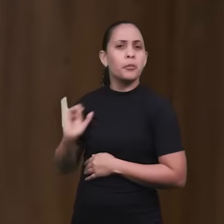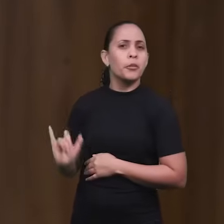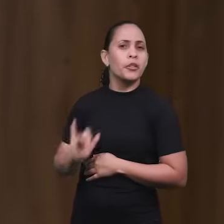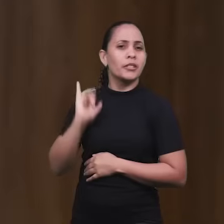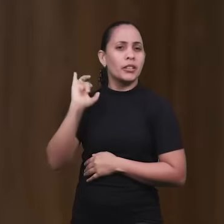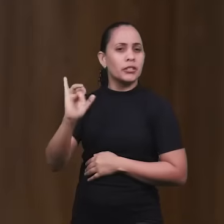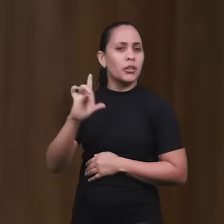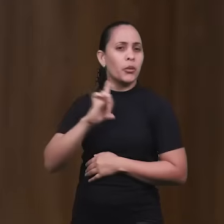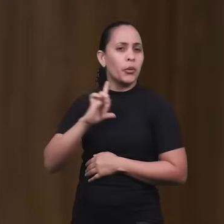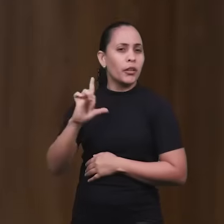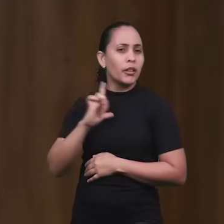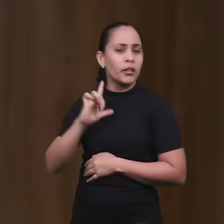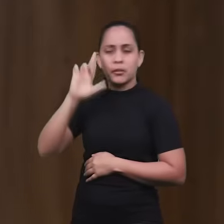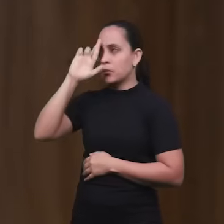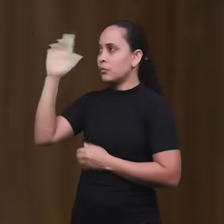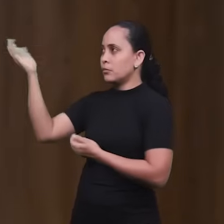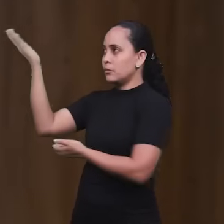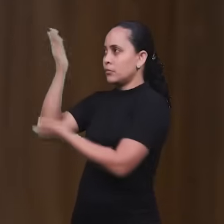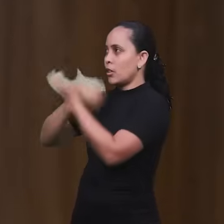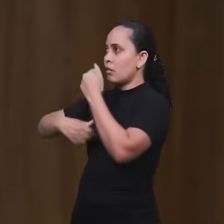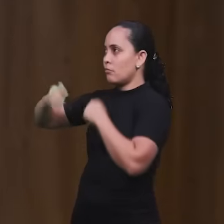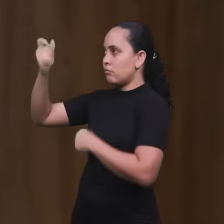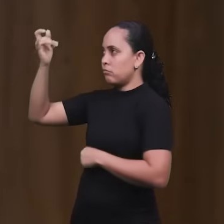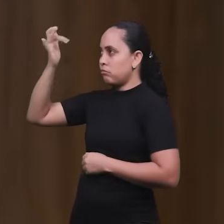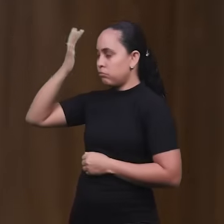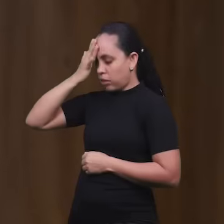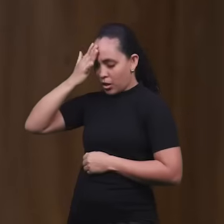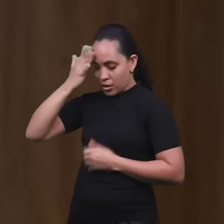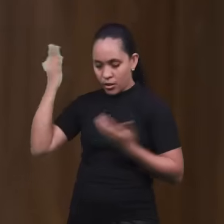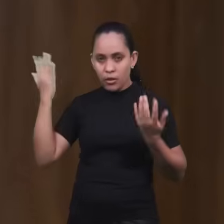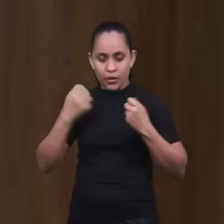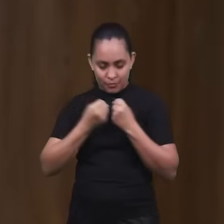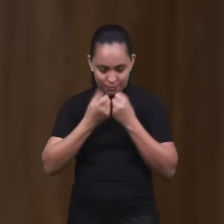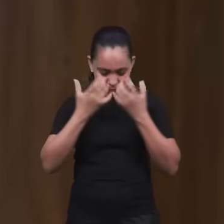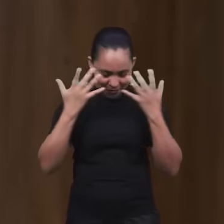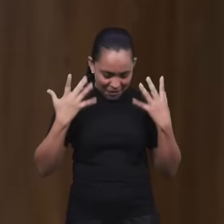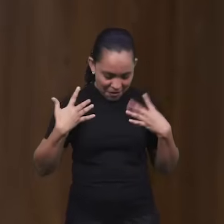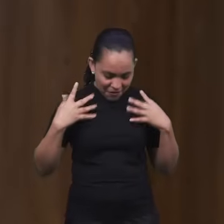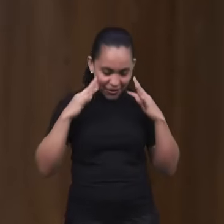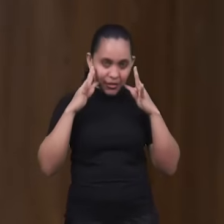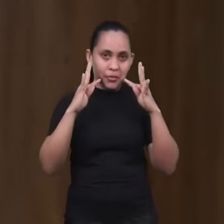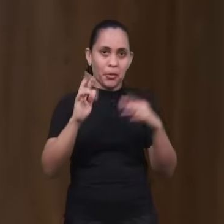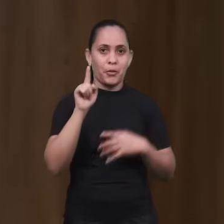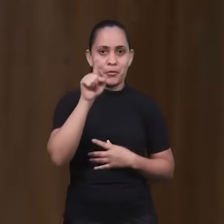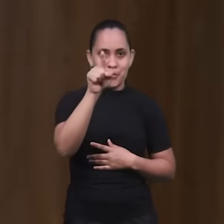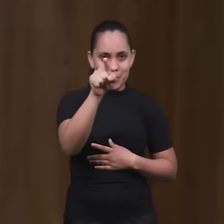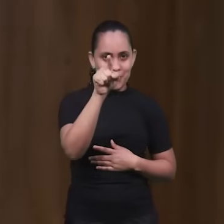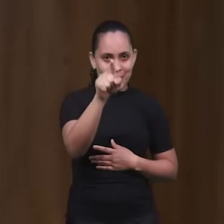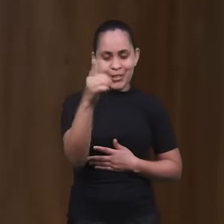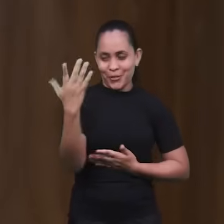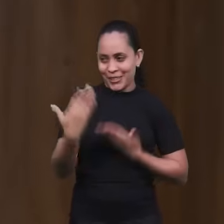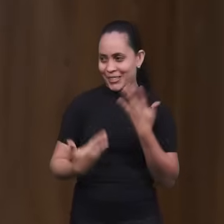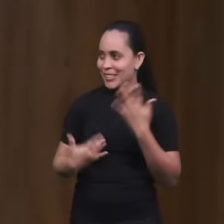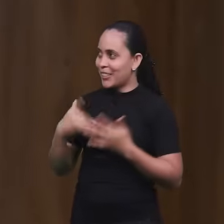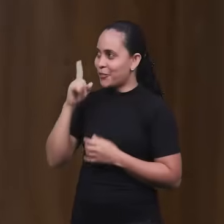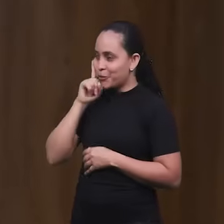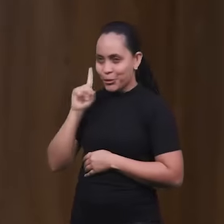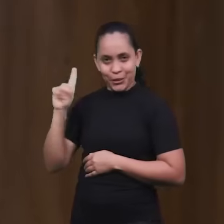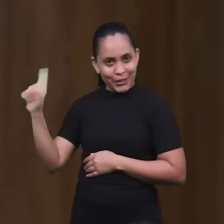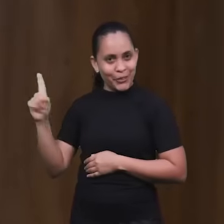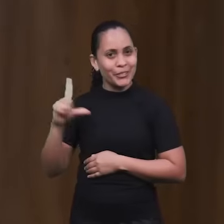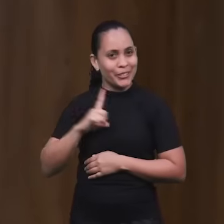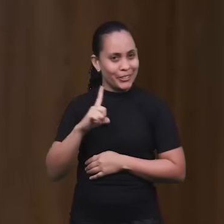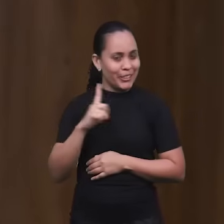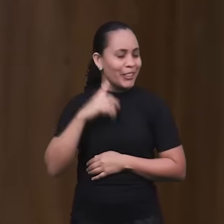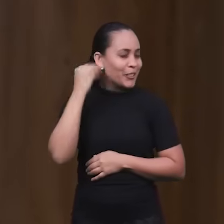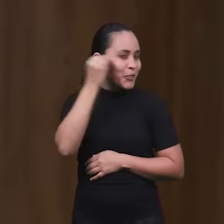já está estabelecido no Senhor, é a importância de você refletir aquilo que é a estrutura que o Senhor te